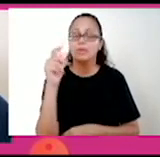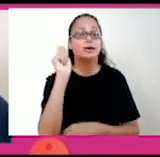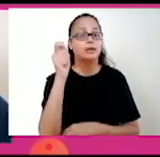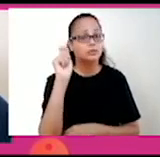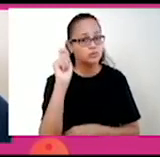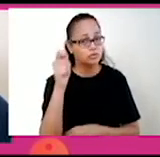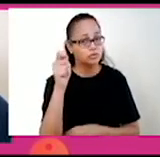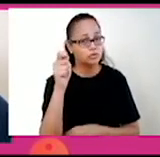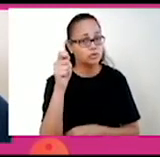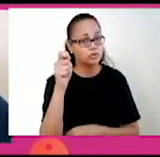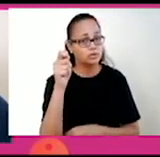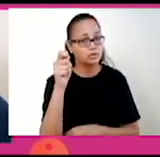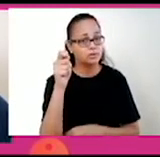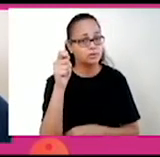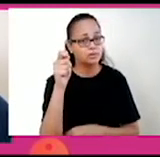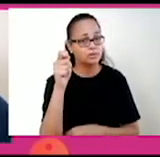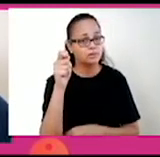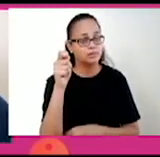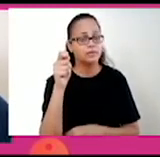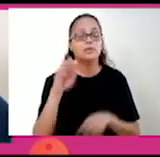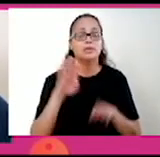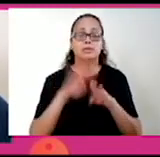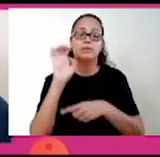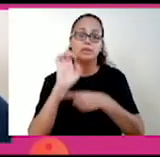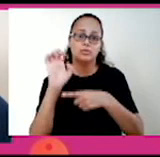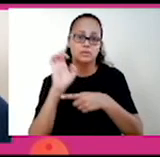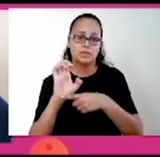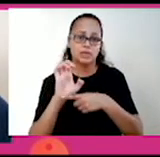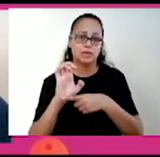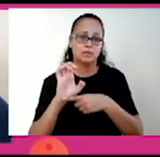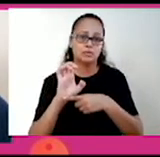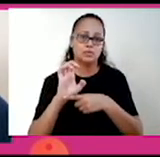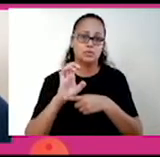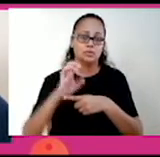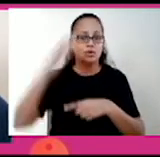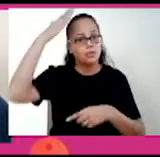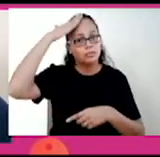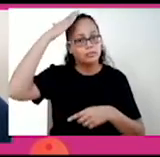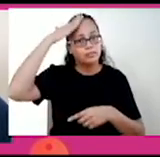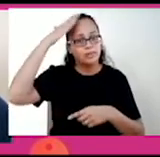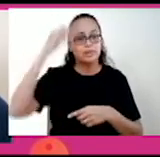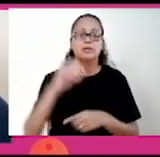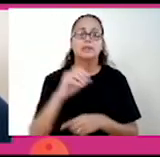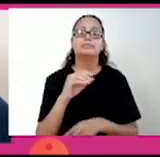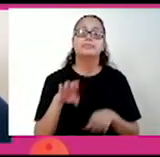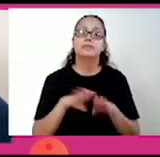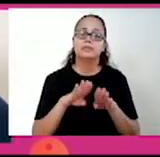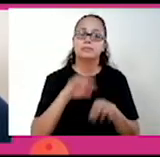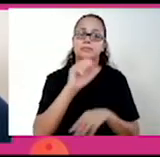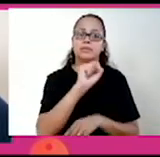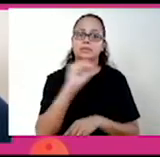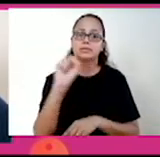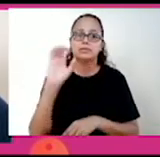da Argentina, e pega também os estados de Paraná, Santa Catarina, pega uma pequena parte do estado do Mato